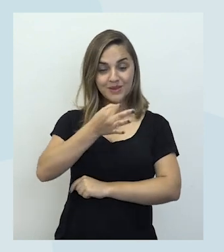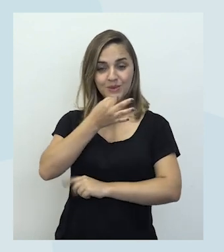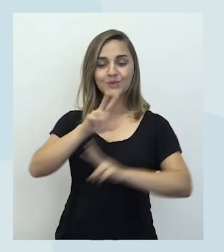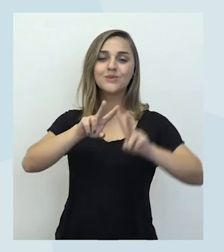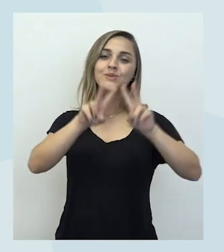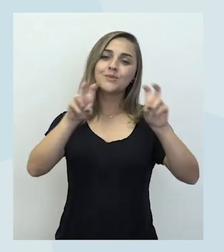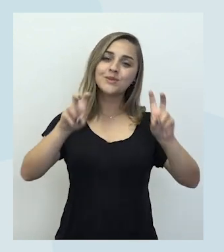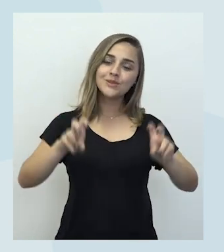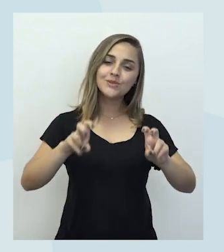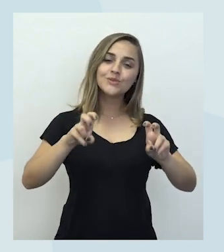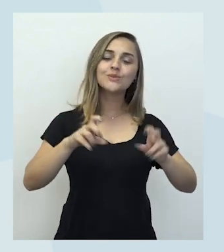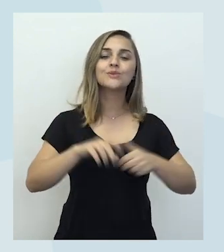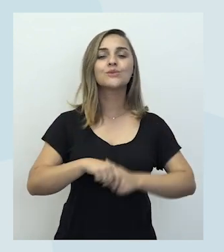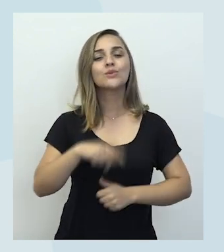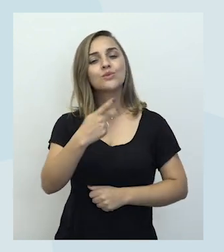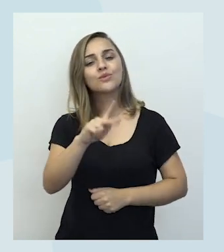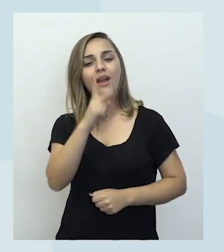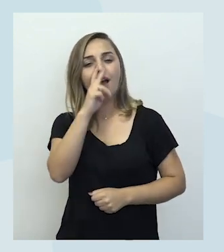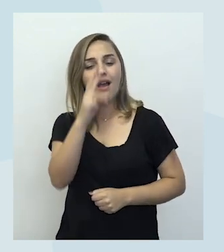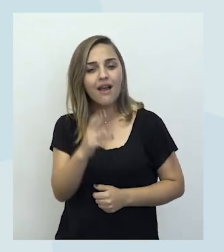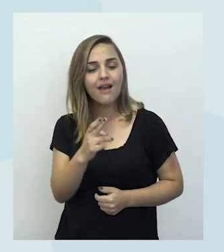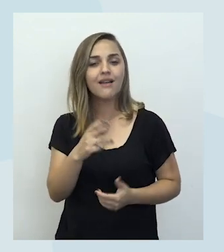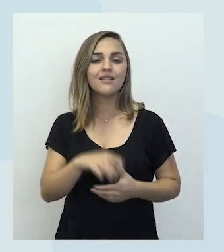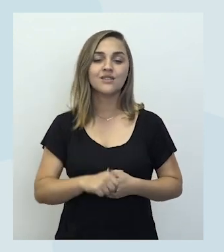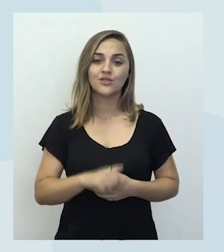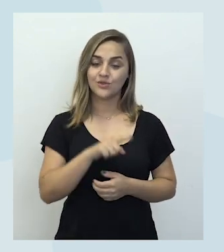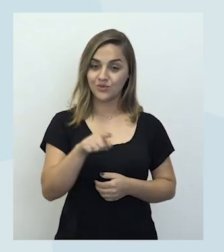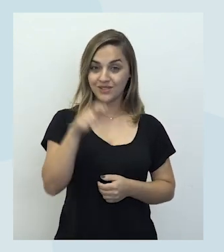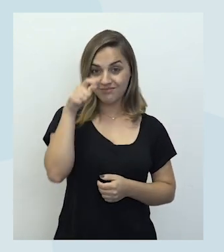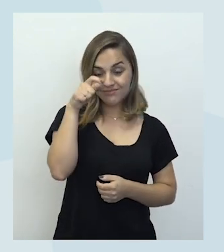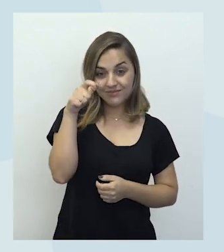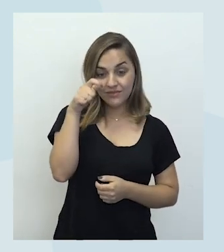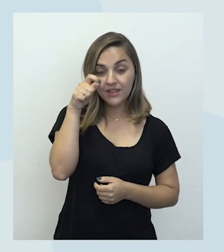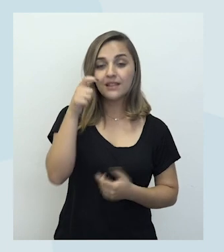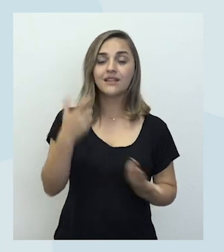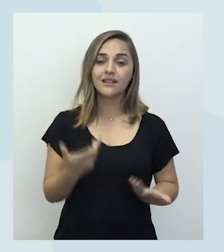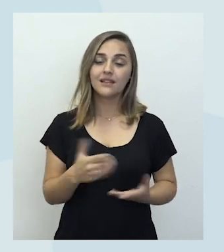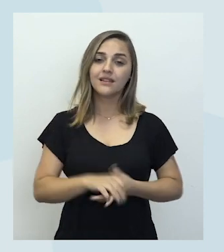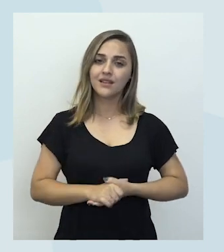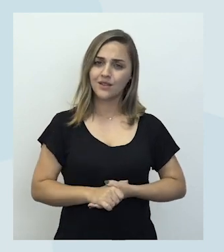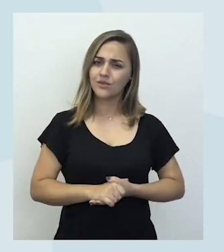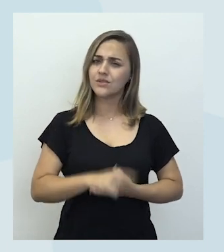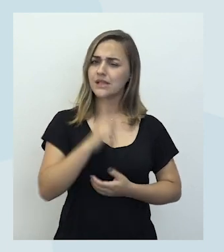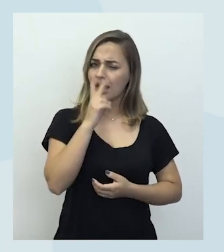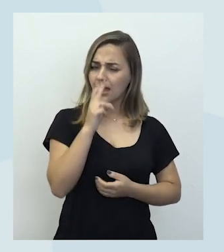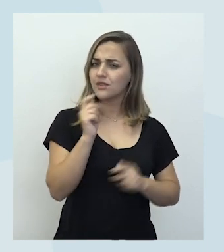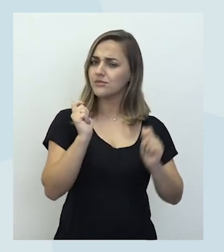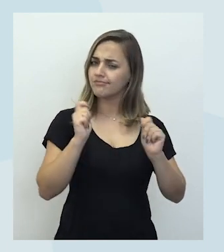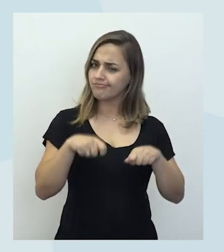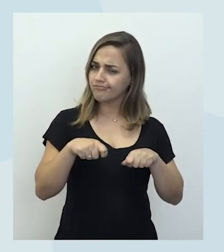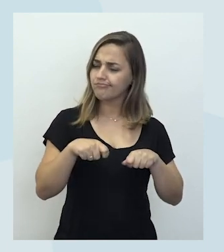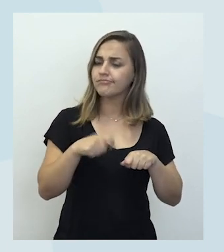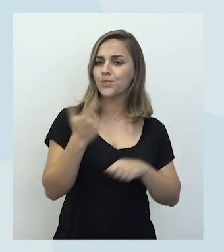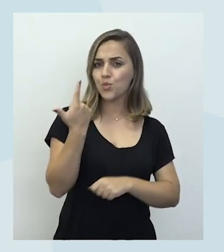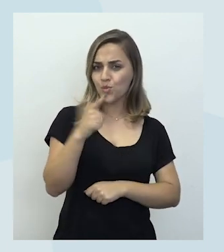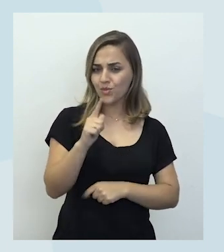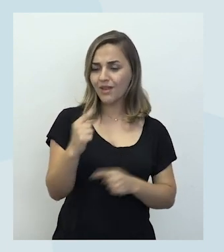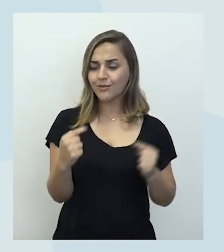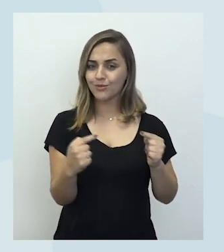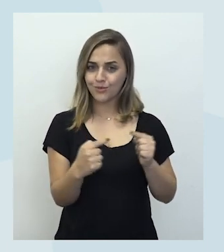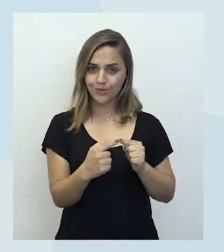assunto? O que você acha isso, do você assistiria, iria? Você assistiria? Você acha que essa possibilidade é válida? Está deixando